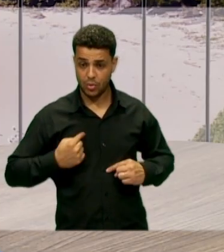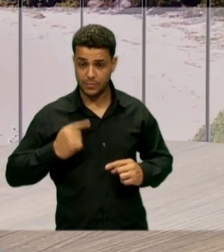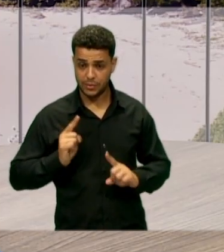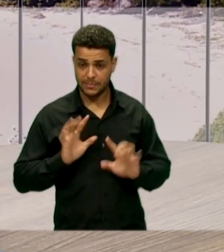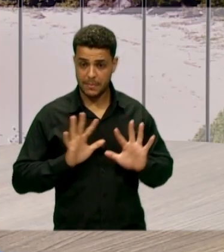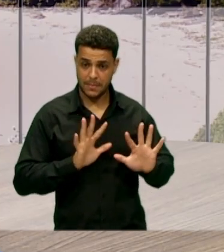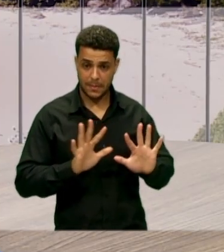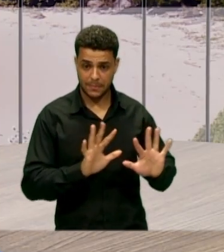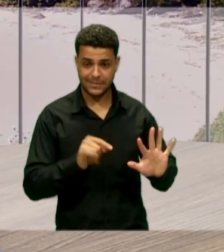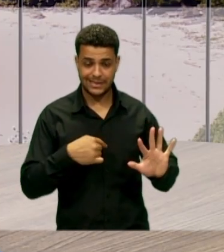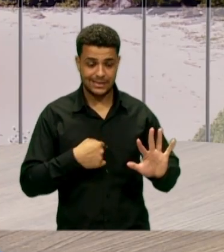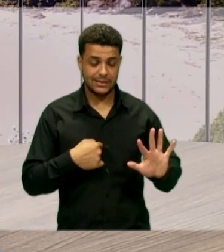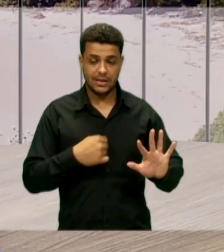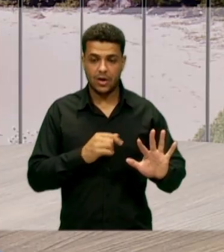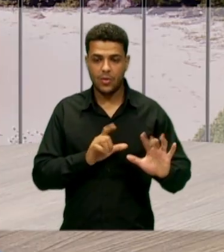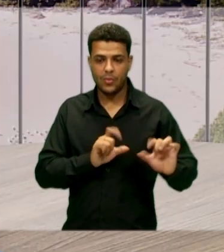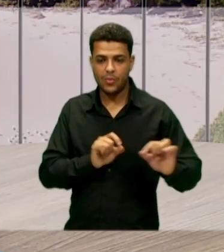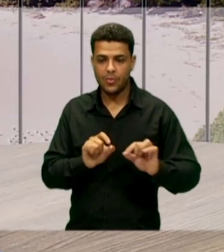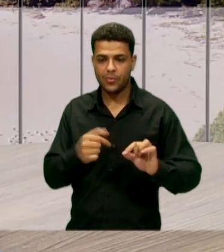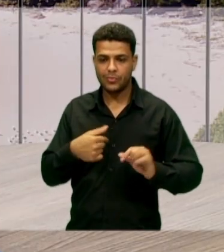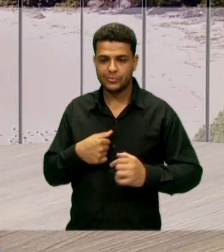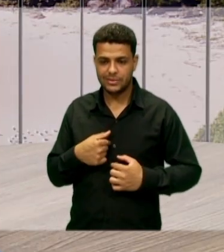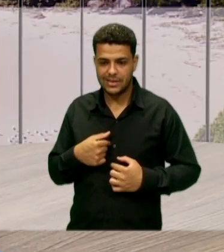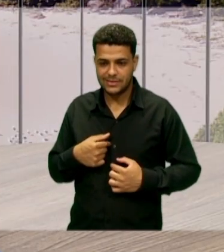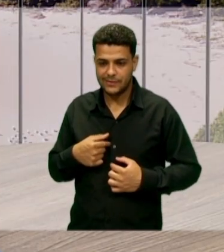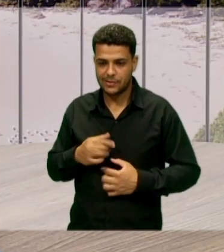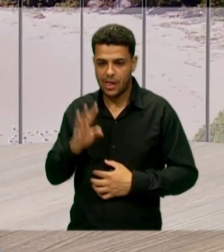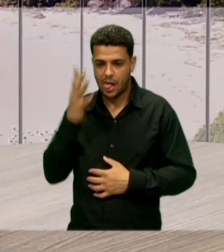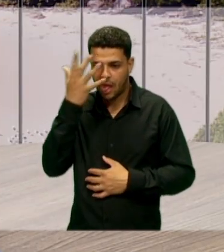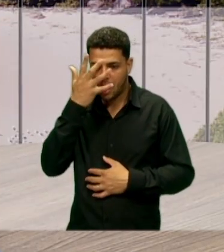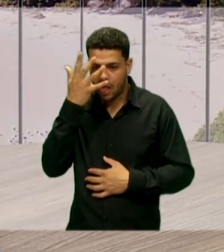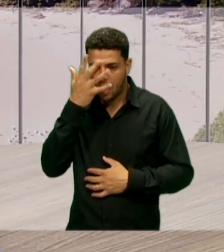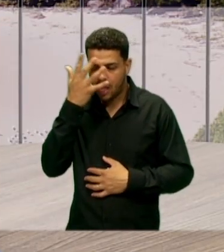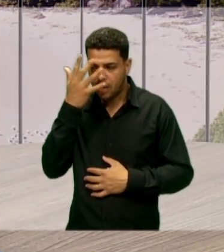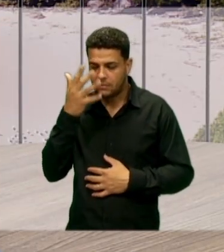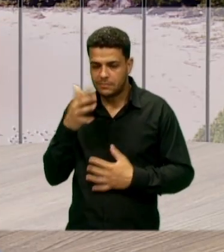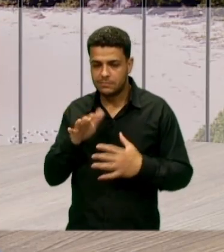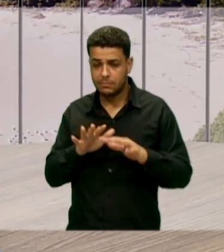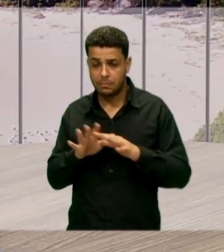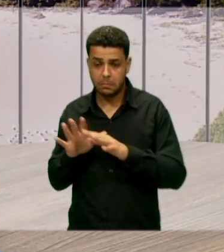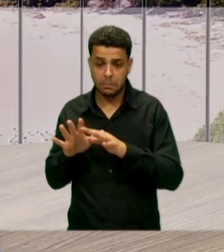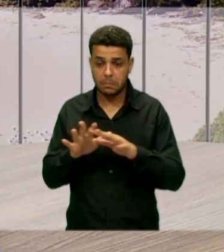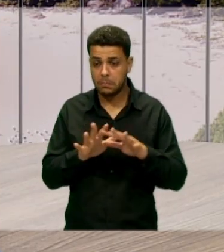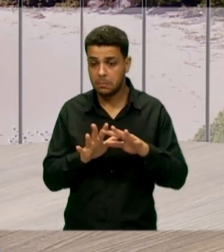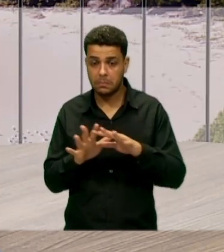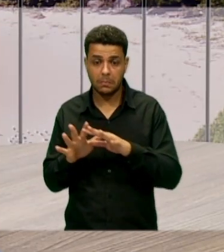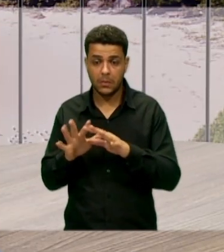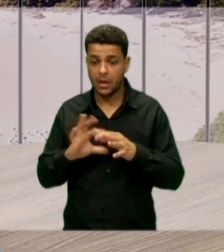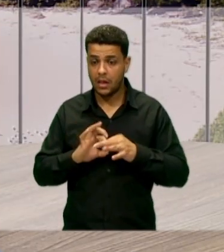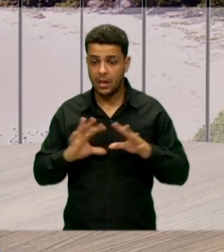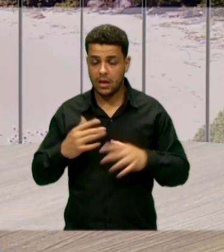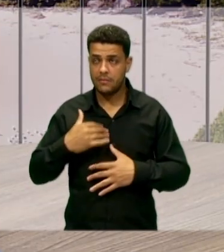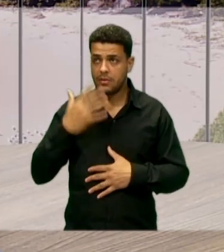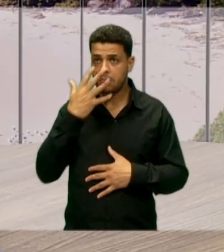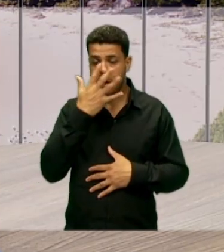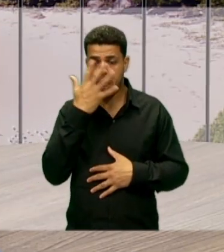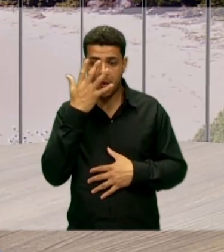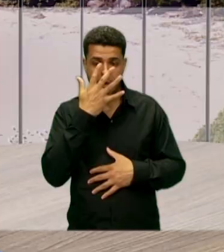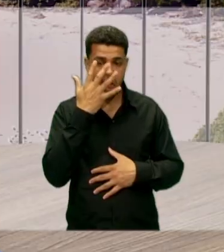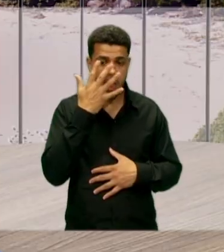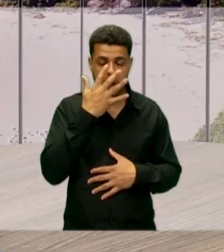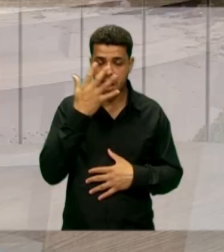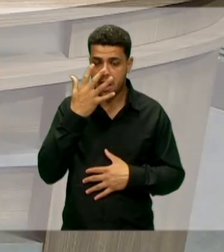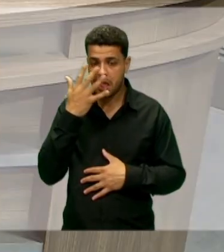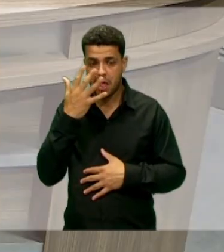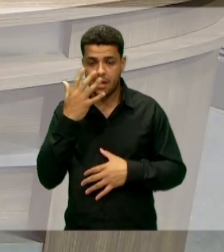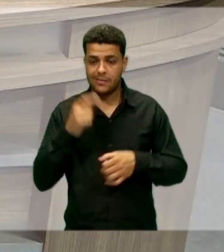produzem uma proteína que cega o sistema imunológico. E aí ele anda livremente pelo organismo sem ser incomodado,